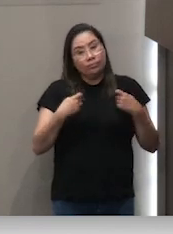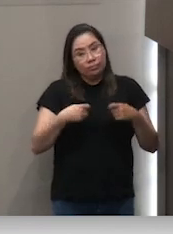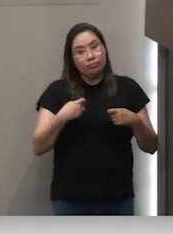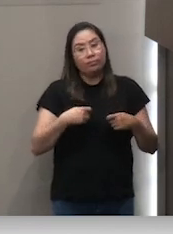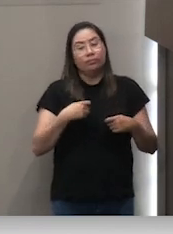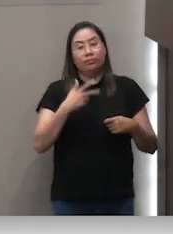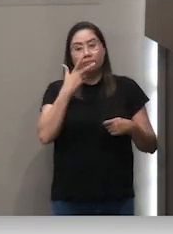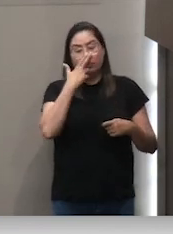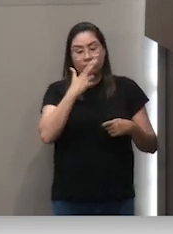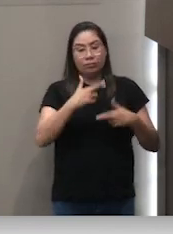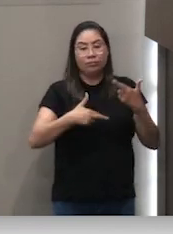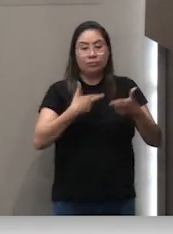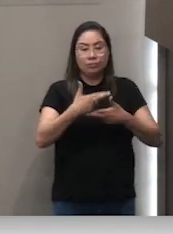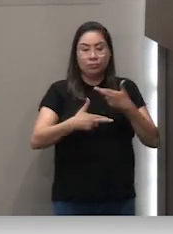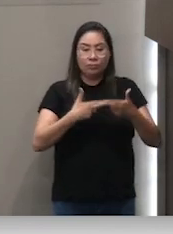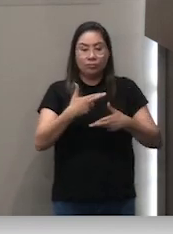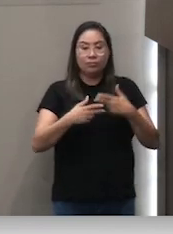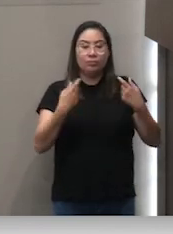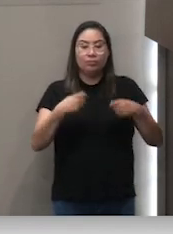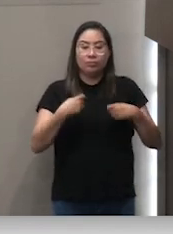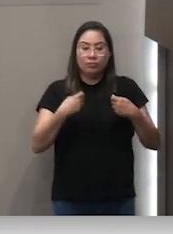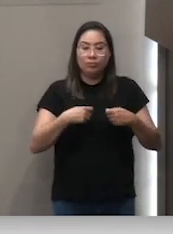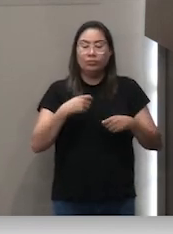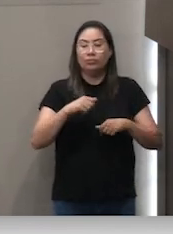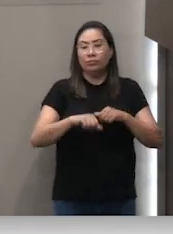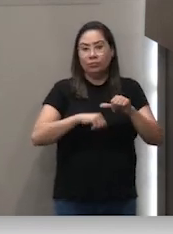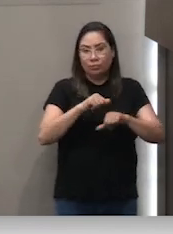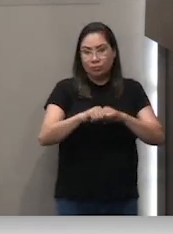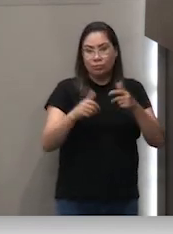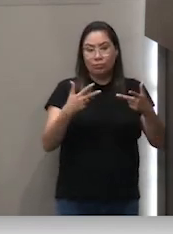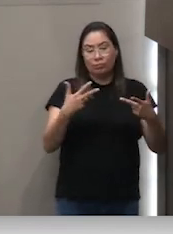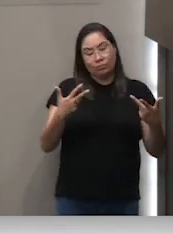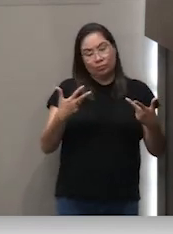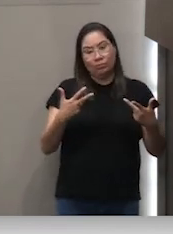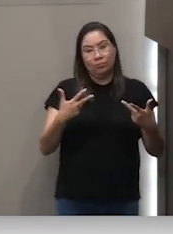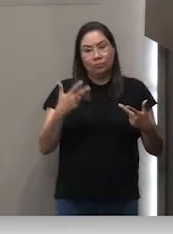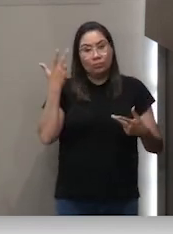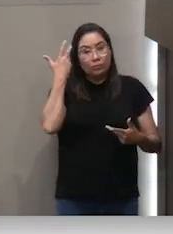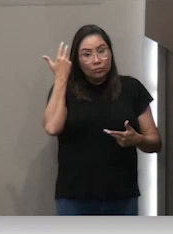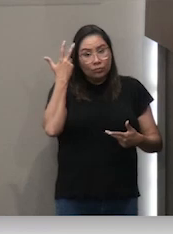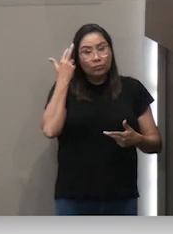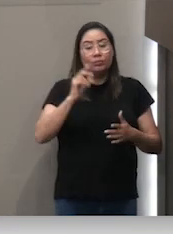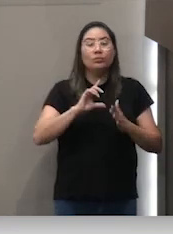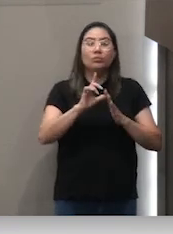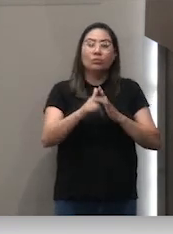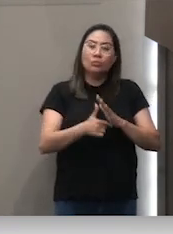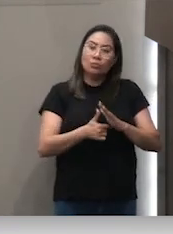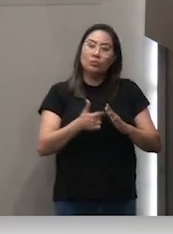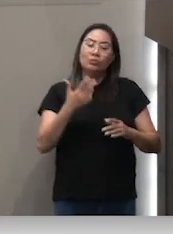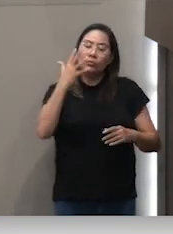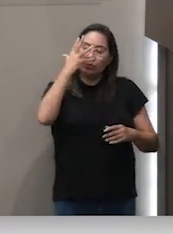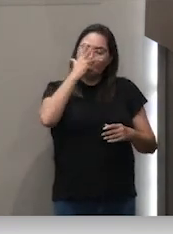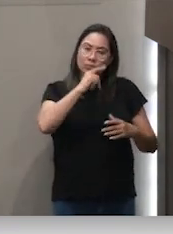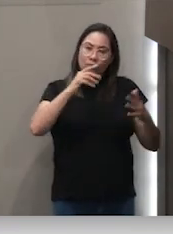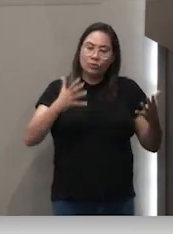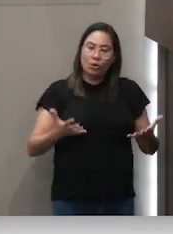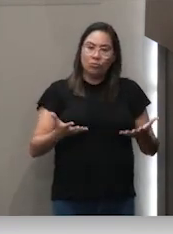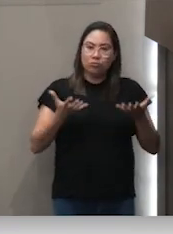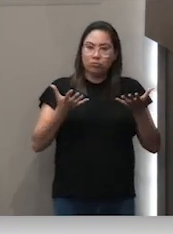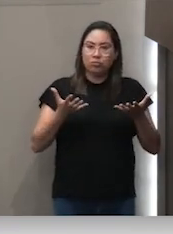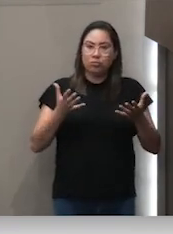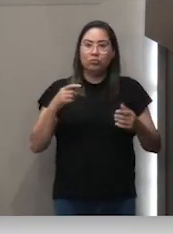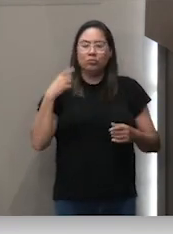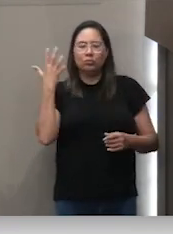ovo inteiro. Tem que quebrar. Algum transtorno dá. Mas depois vem um benefício eterno ali para que todo mundo